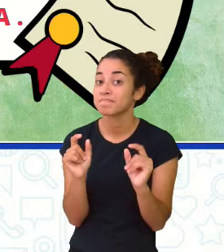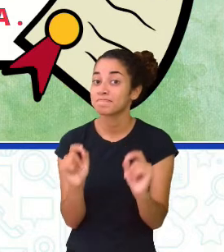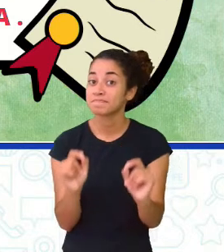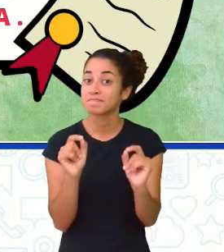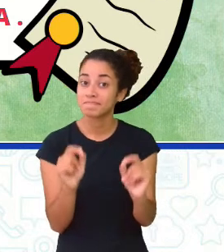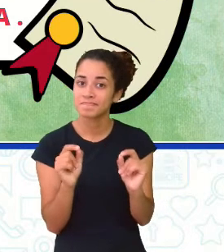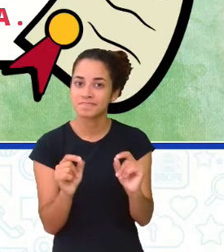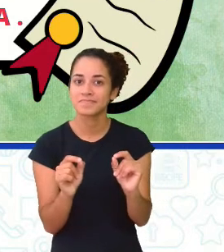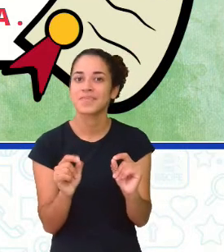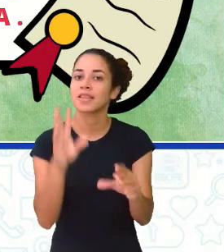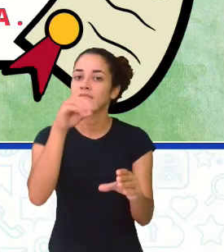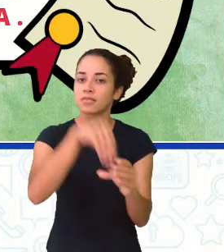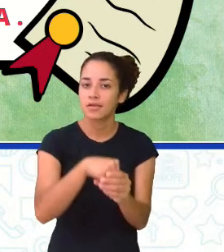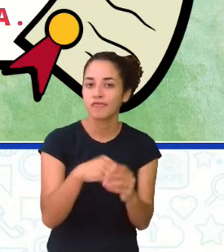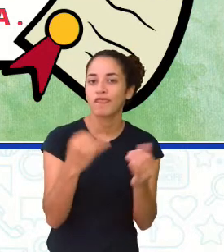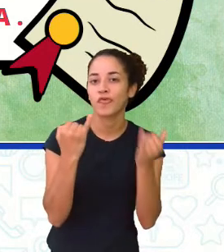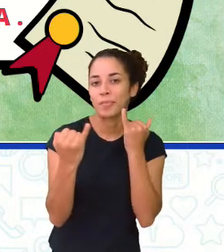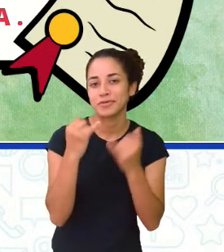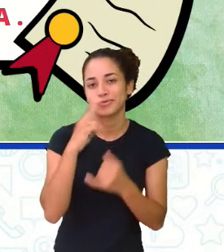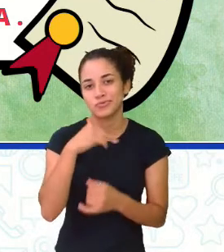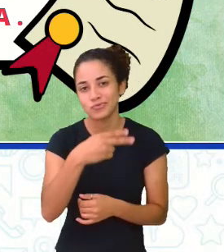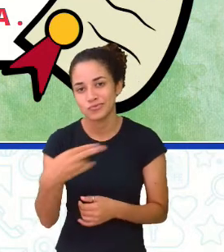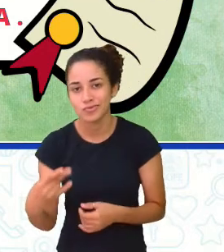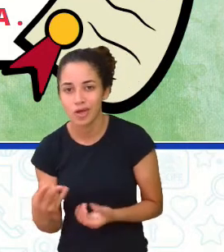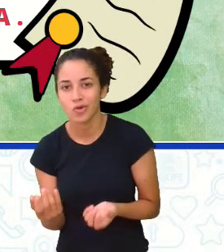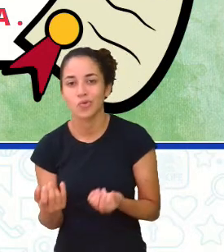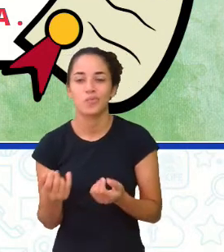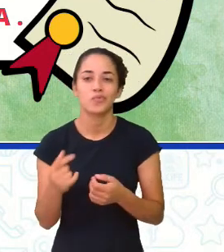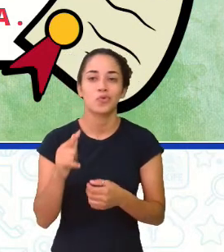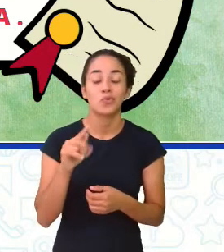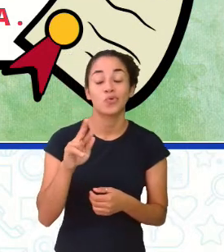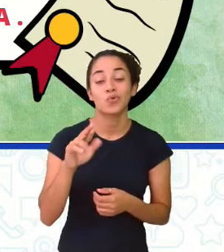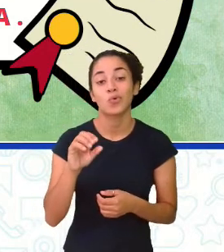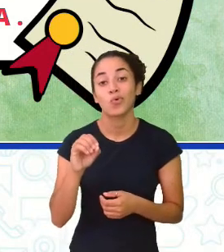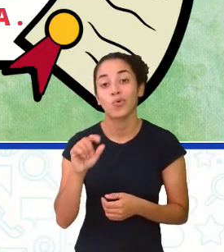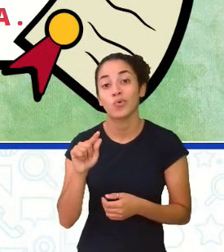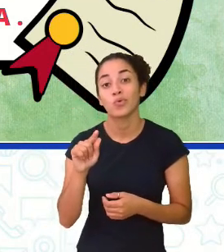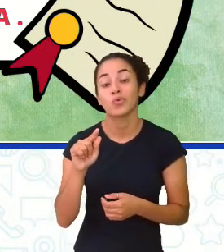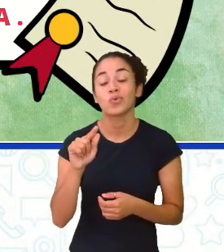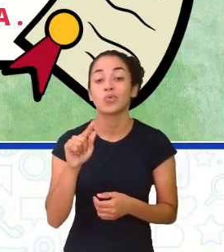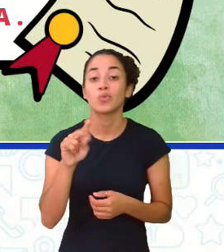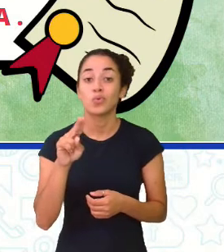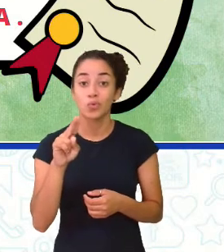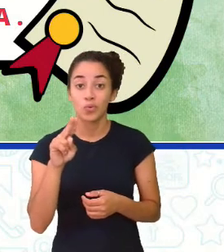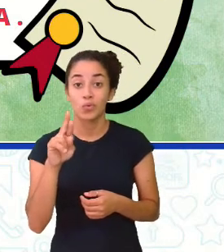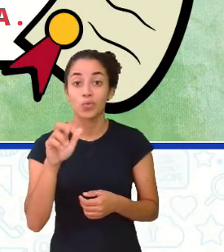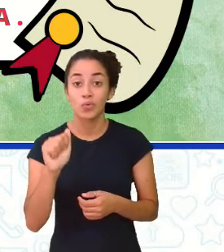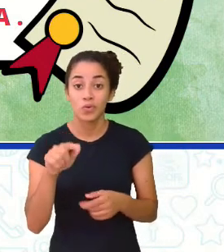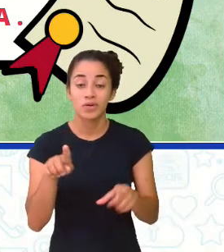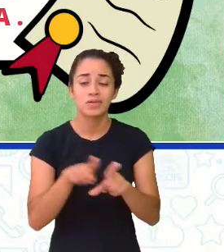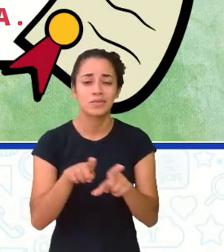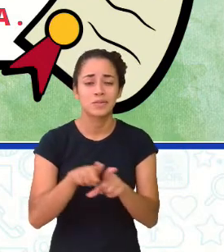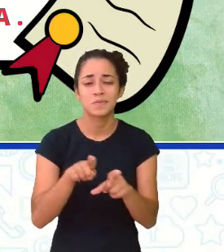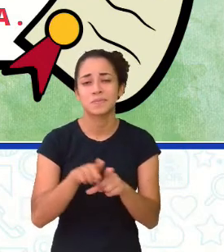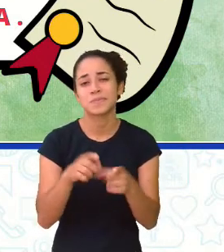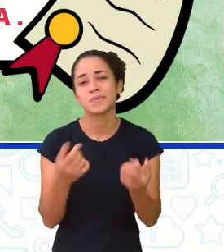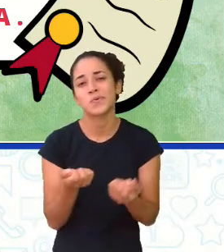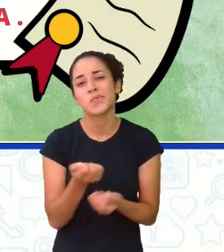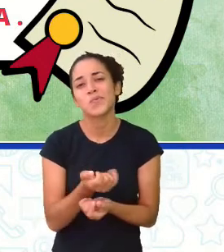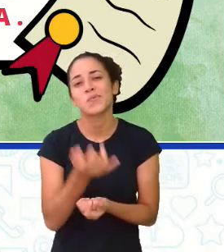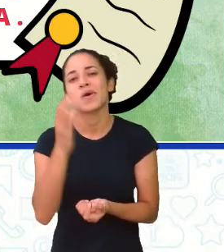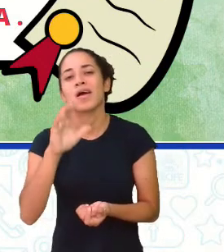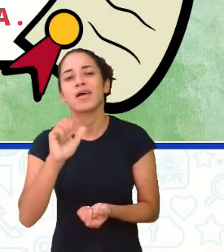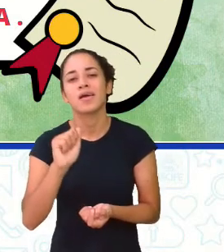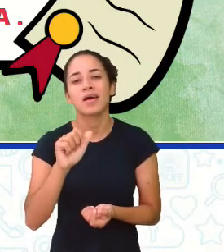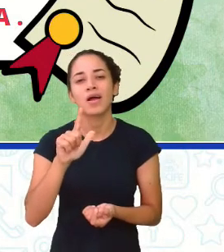informações nutricionais. Percentual de gorduras totais, gorduras saturadas, as gorduras trans, a quantidade de calorias